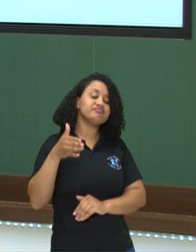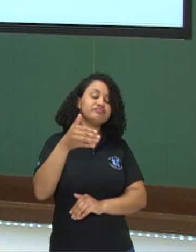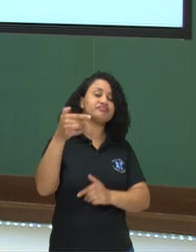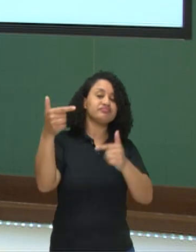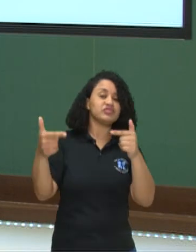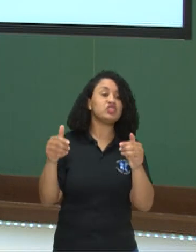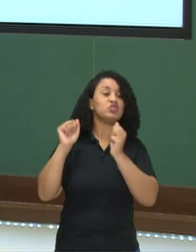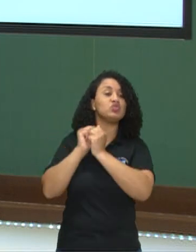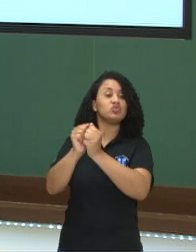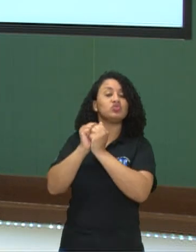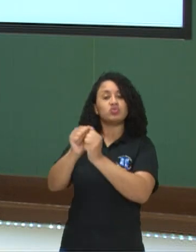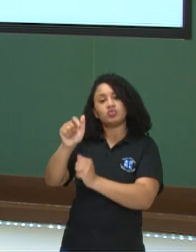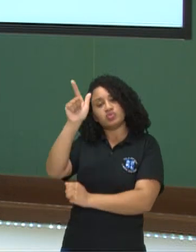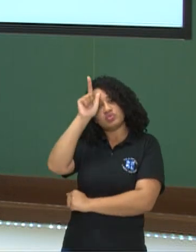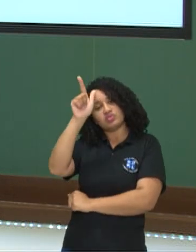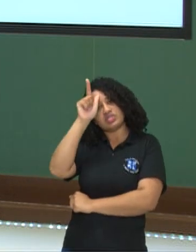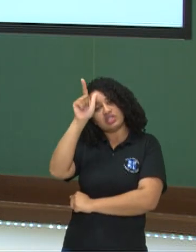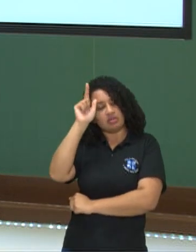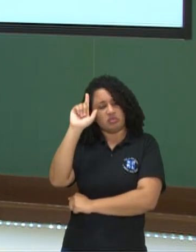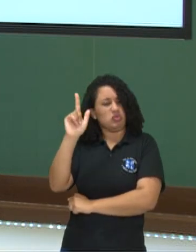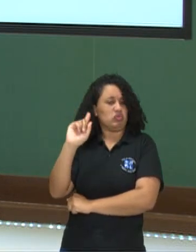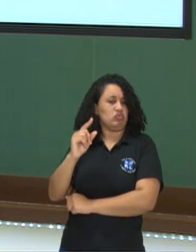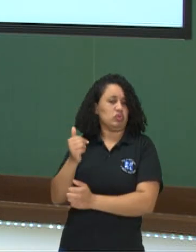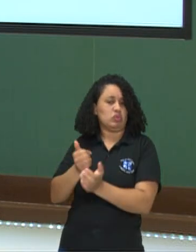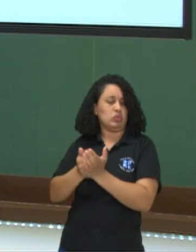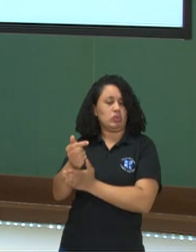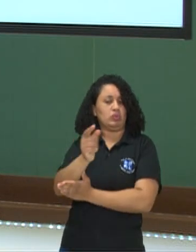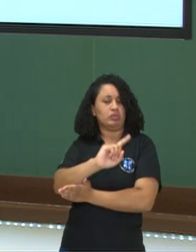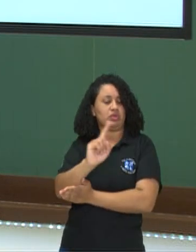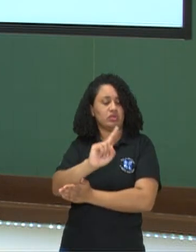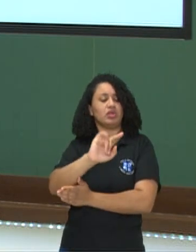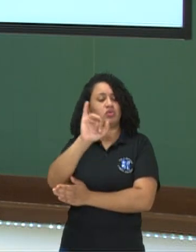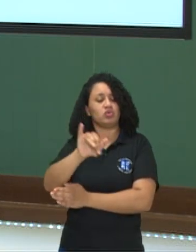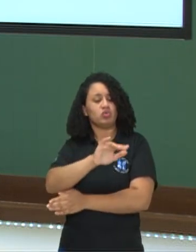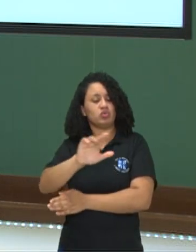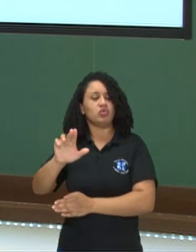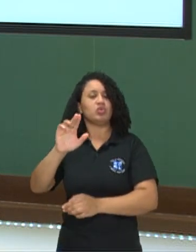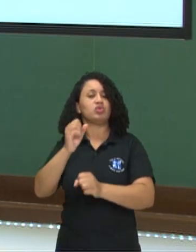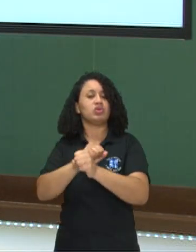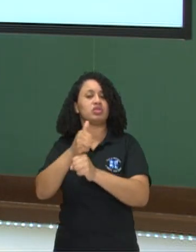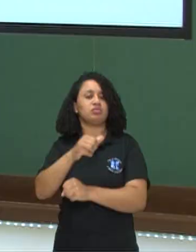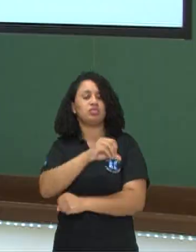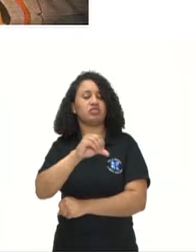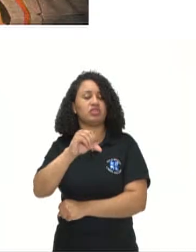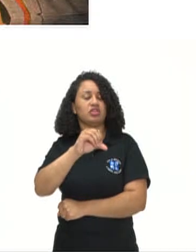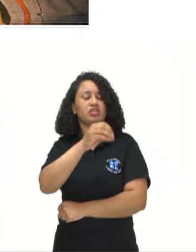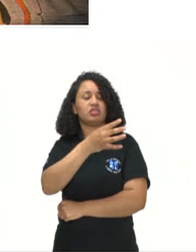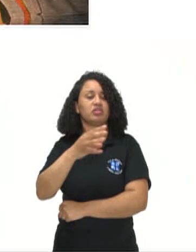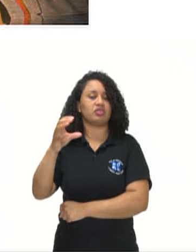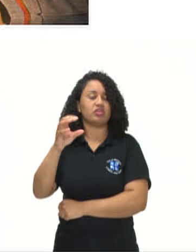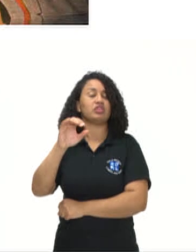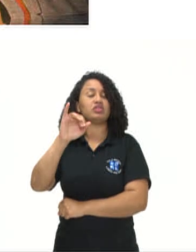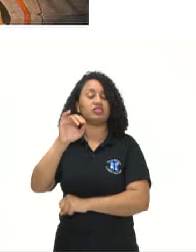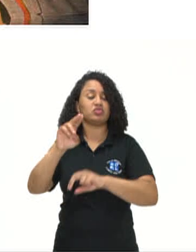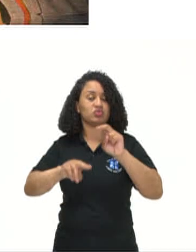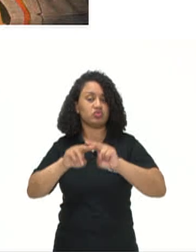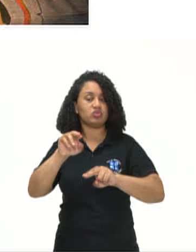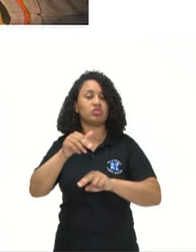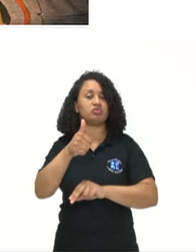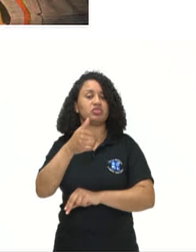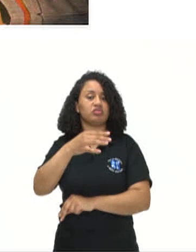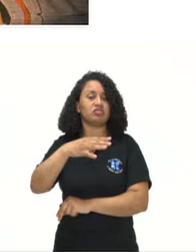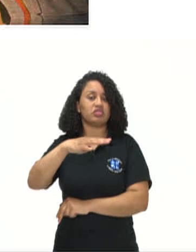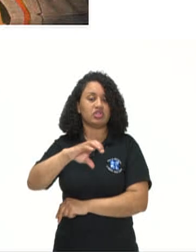lado da Alemanha. A Itália não entrou logo de início, entrou aí só em junho de 1940. A Itália pretendia controlar todo o